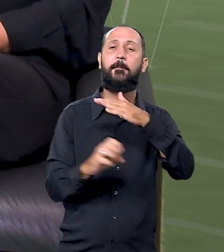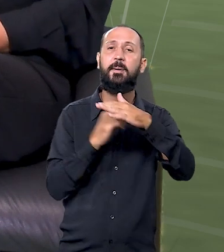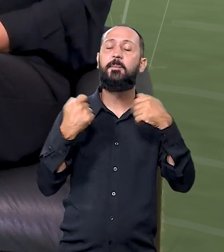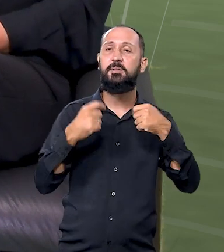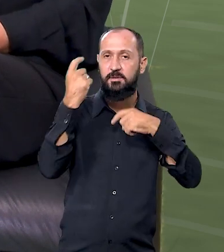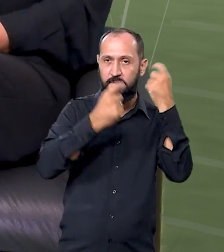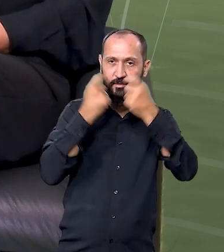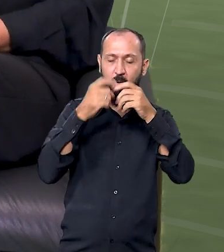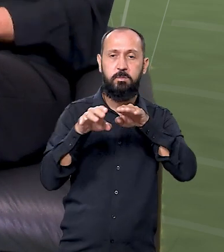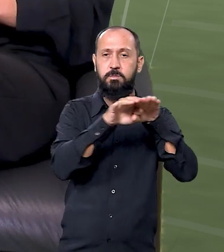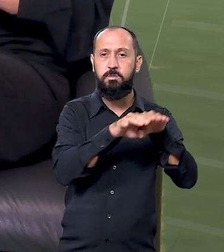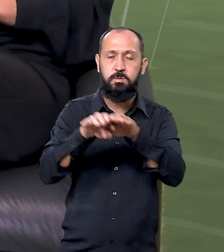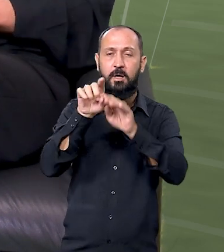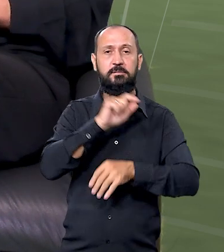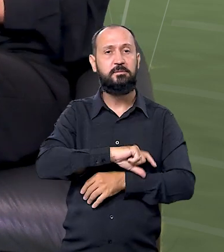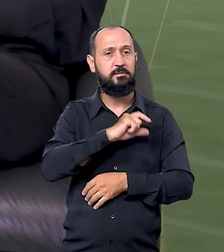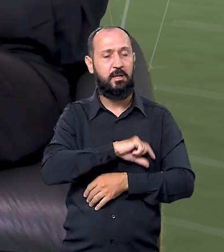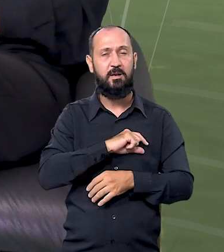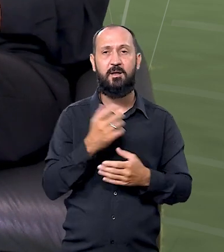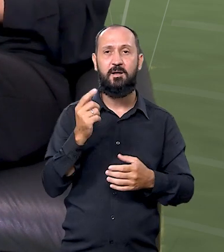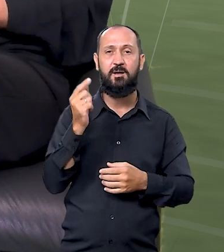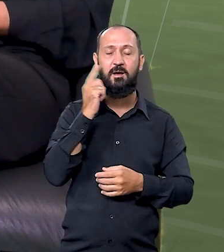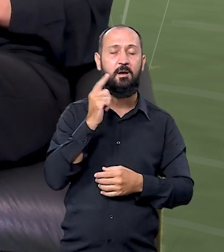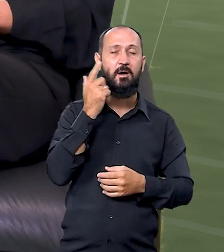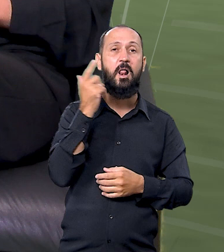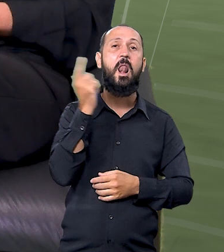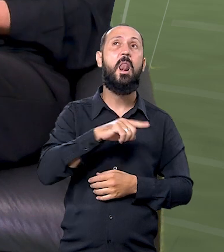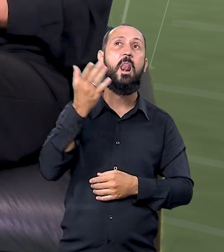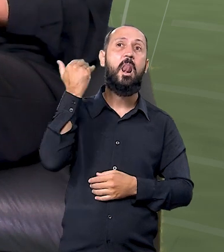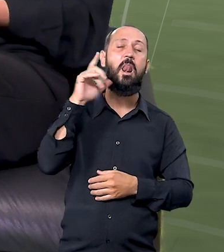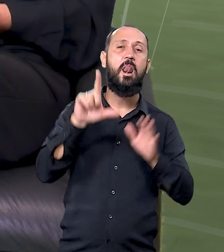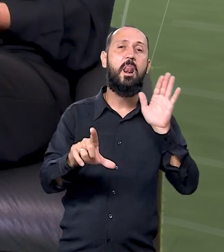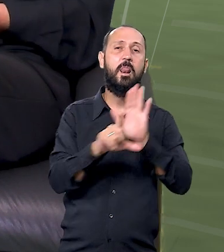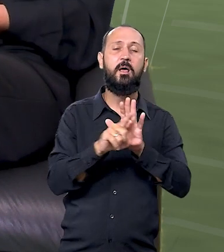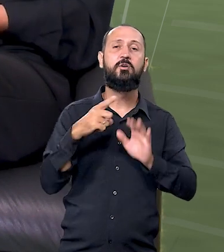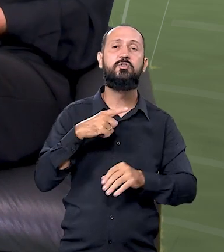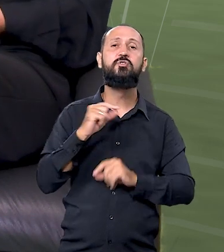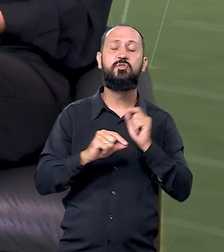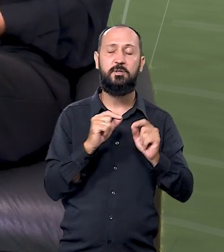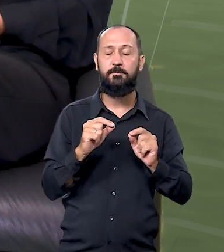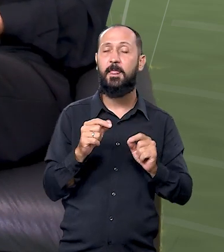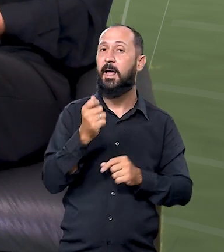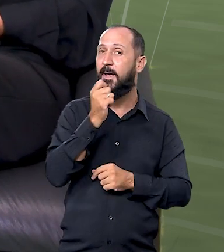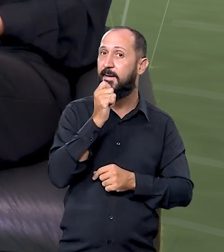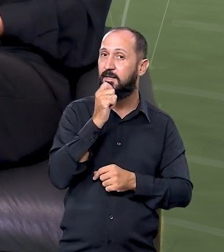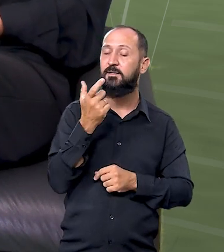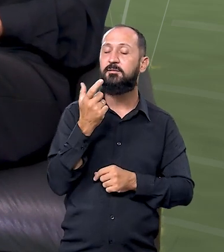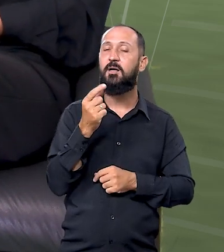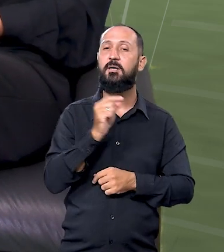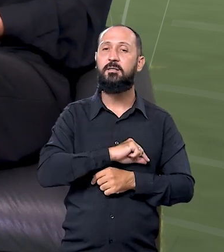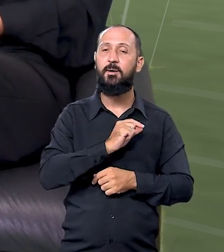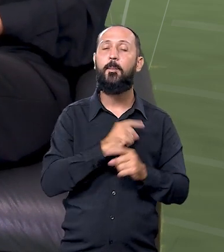As empresas precisam se preocupar com equidade salarial. A gente acabou de conquistar uma lei até pouco tempo atrás, nós recebemos, aliás,